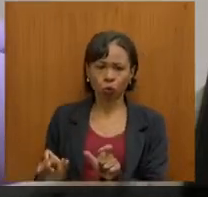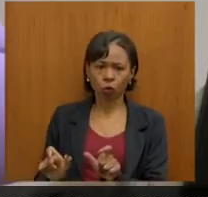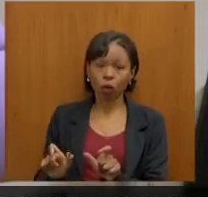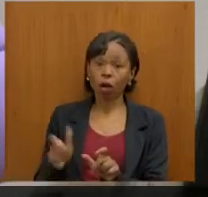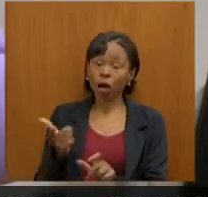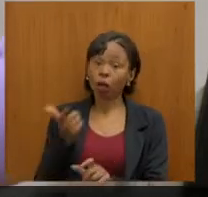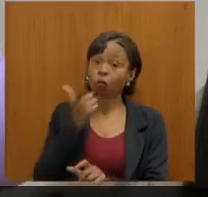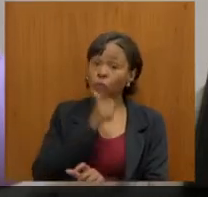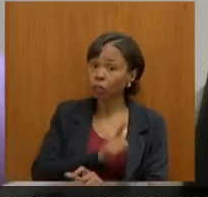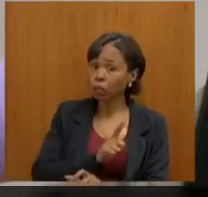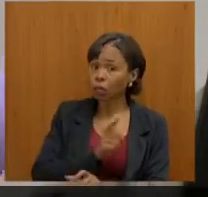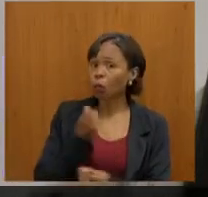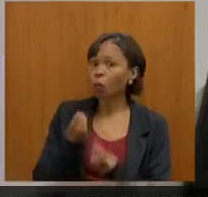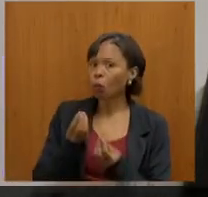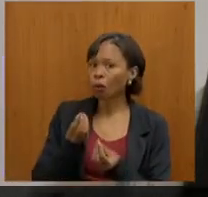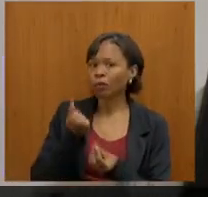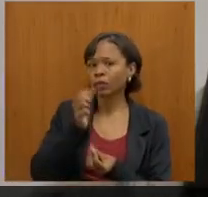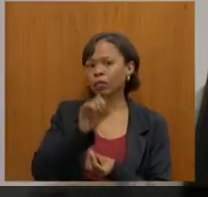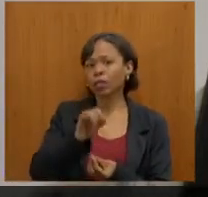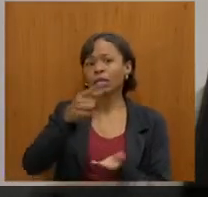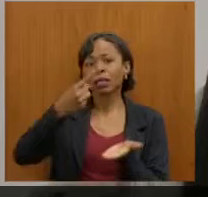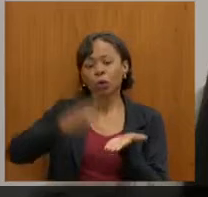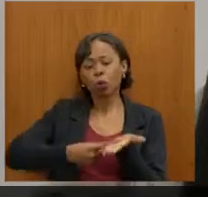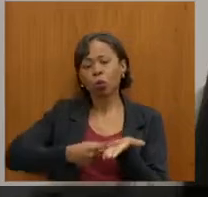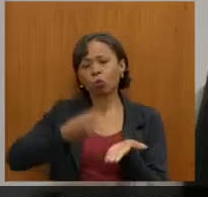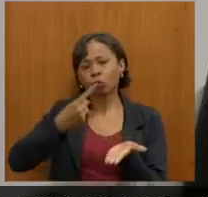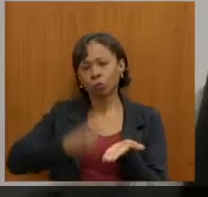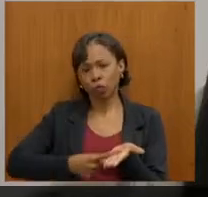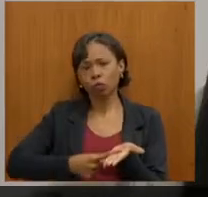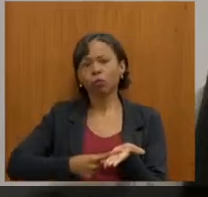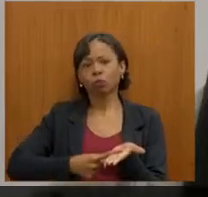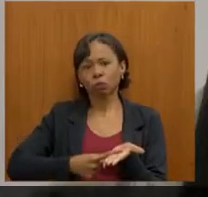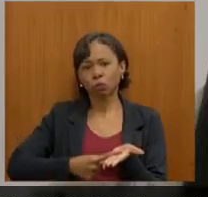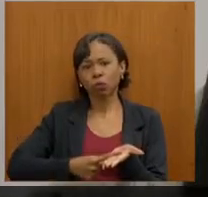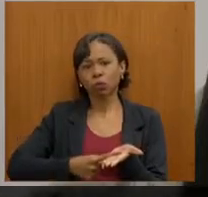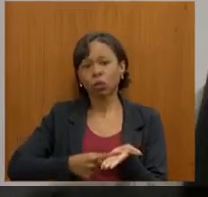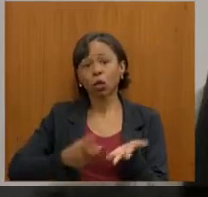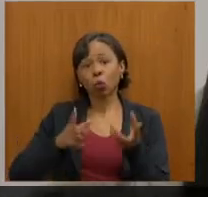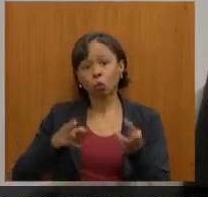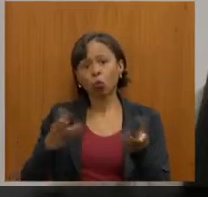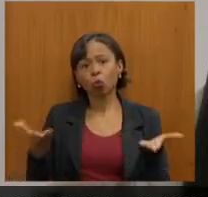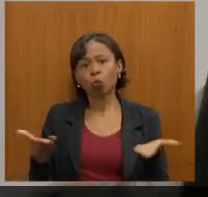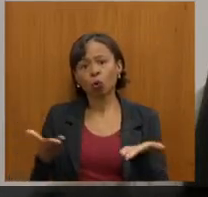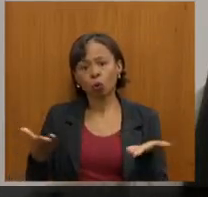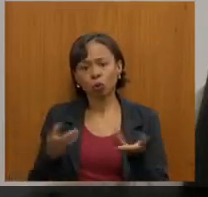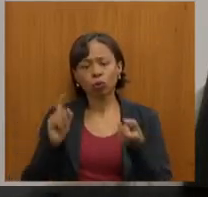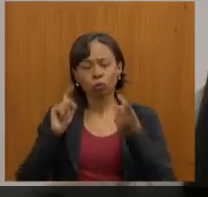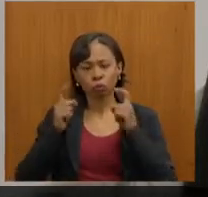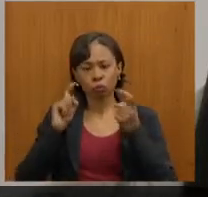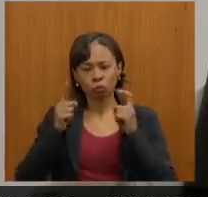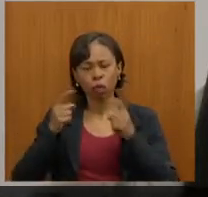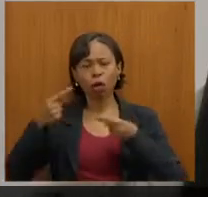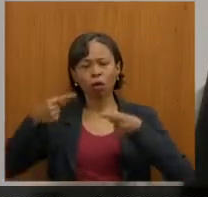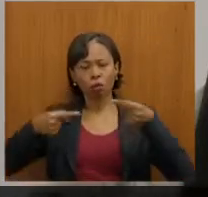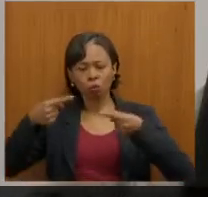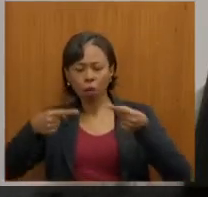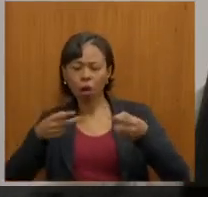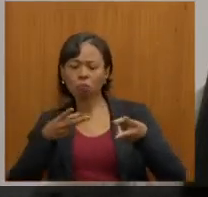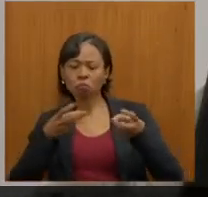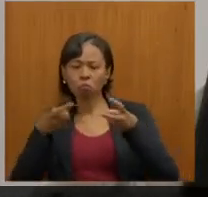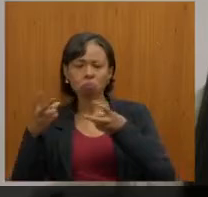com um compromisso como esse que eu estou assistindo aqui presidindo a nossa comissão presidida nesse debate